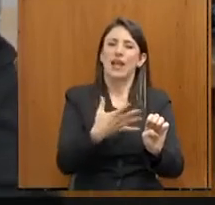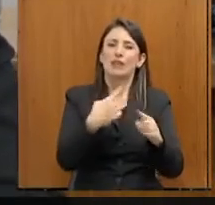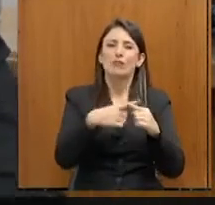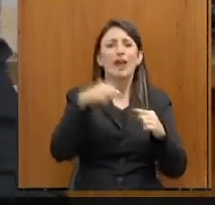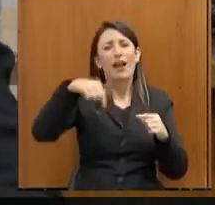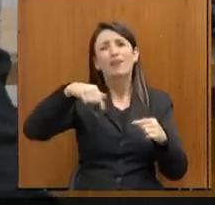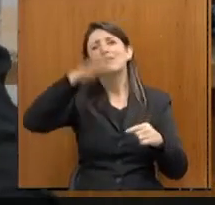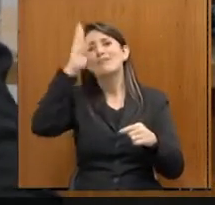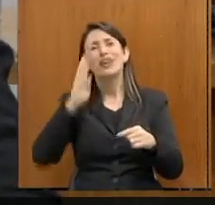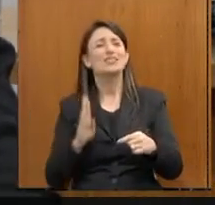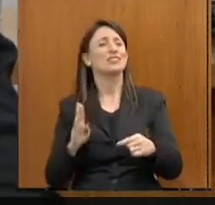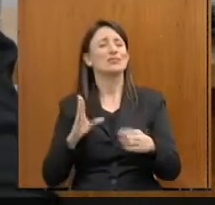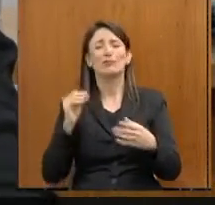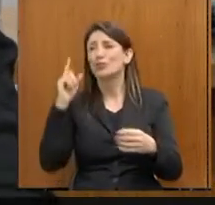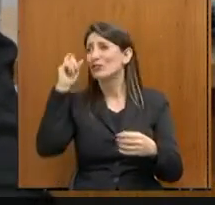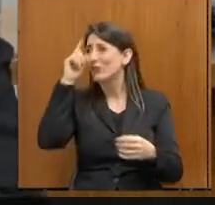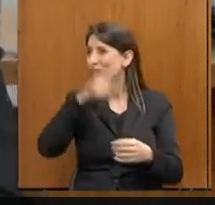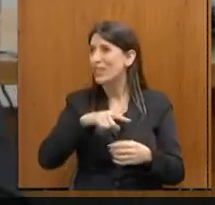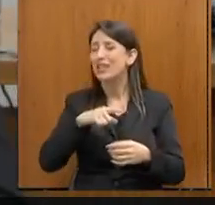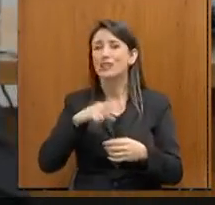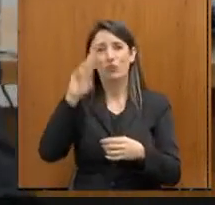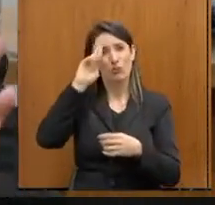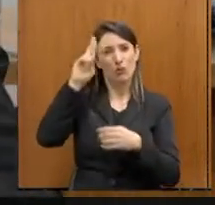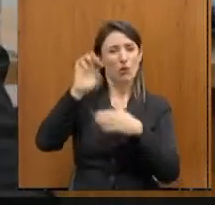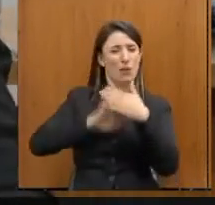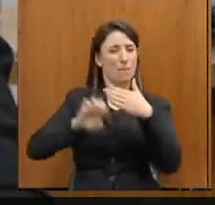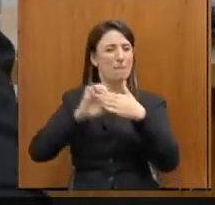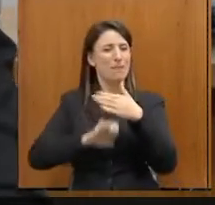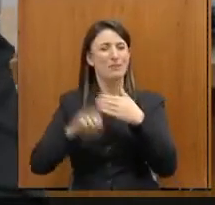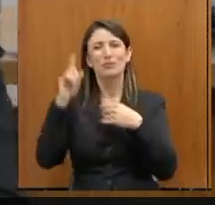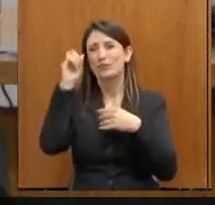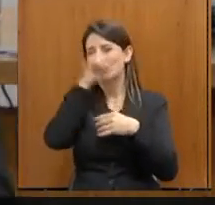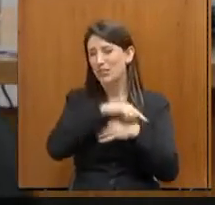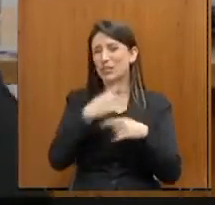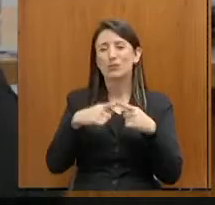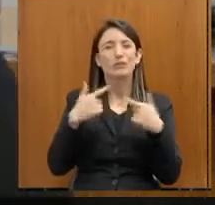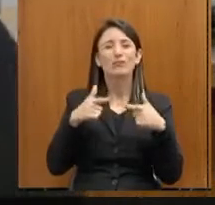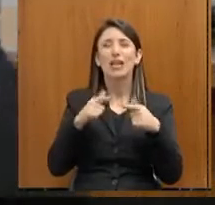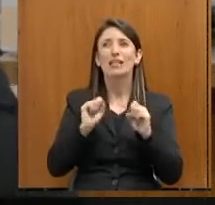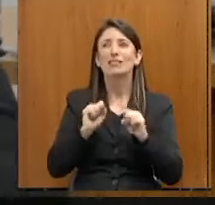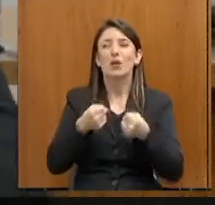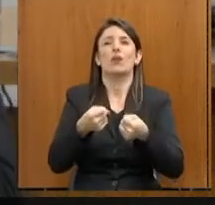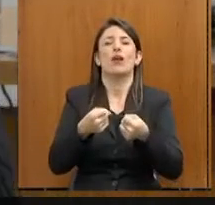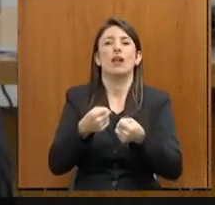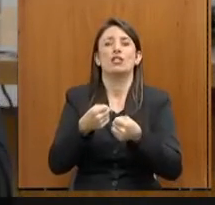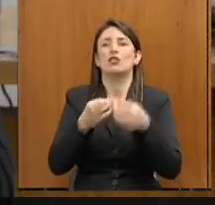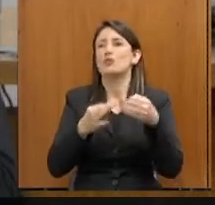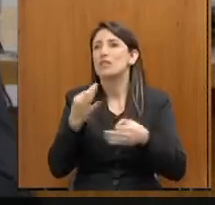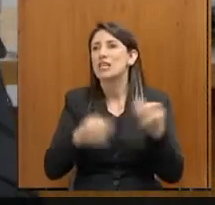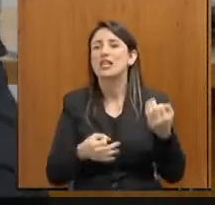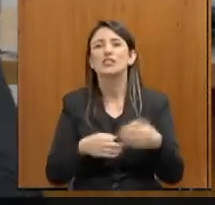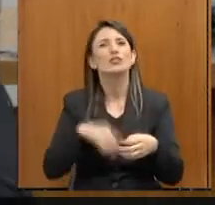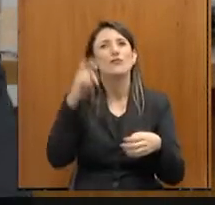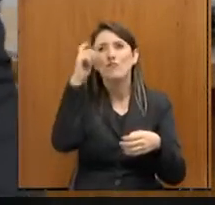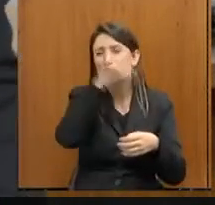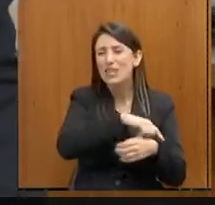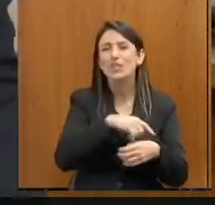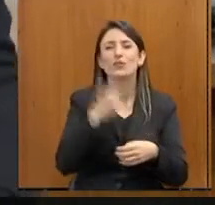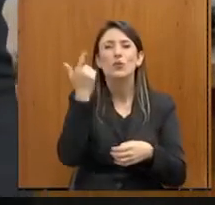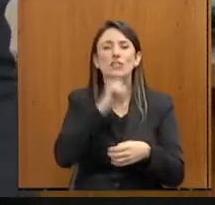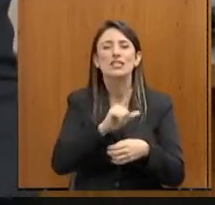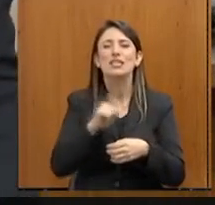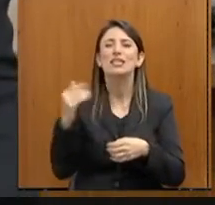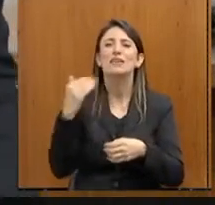difícil com tanta insegurança jurídica com tanto crédito caro quanto à dificuldade de acesso ao crédito então